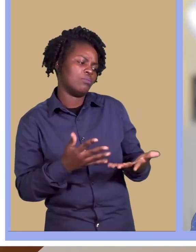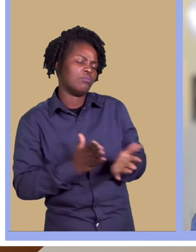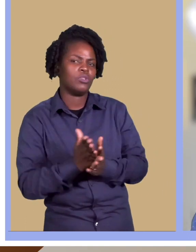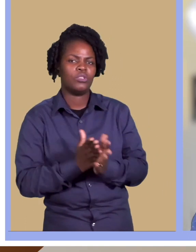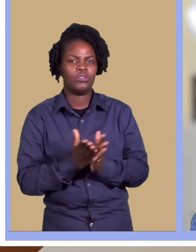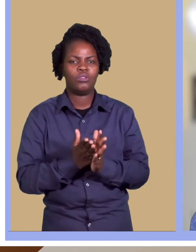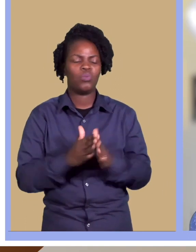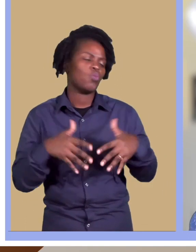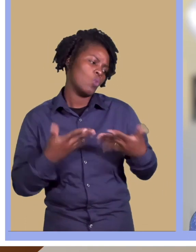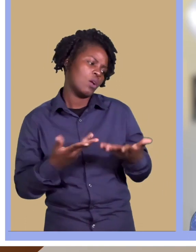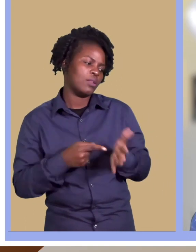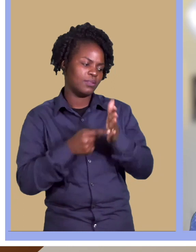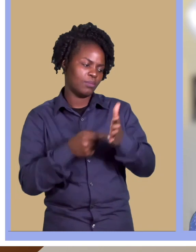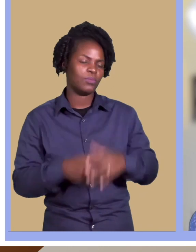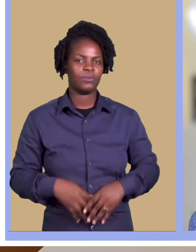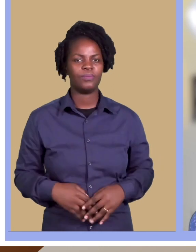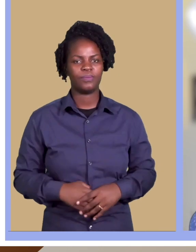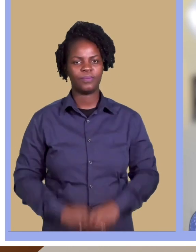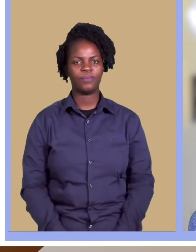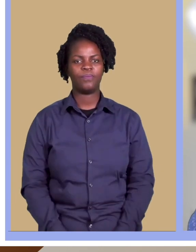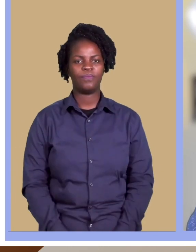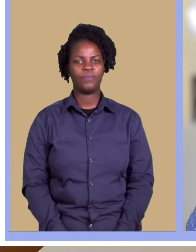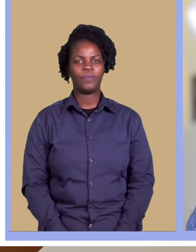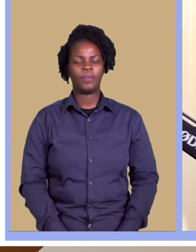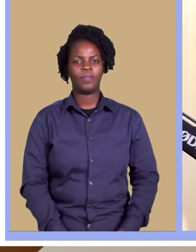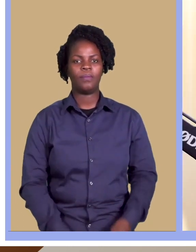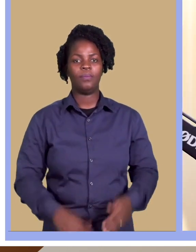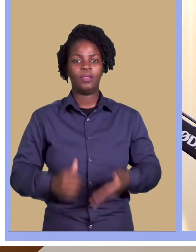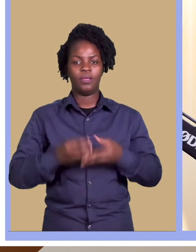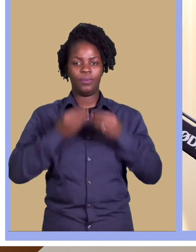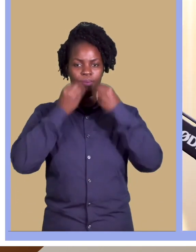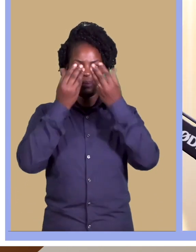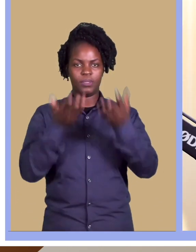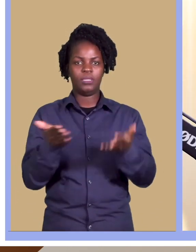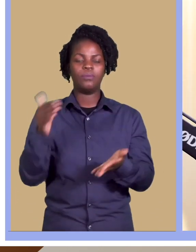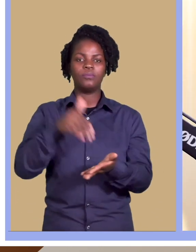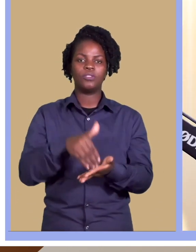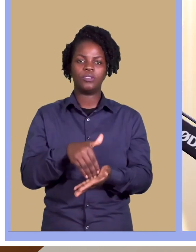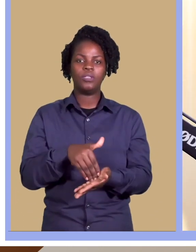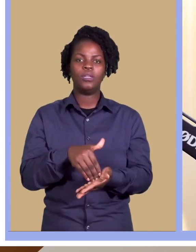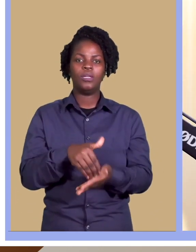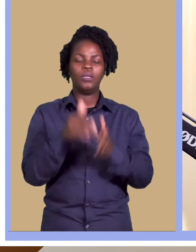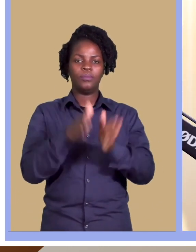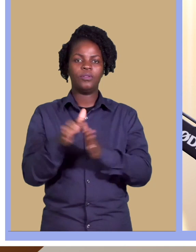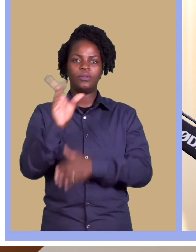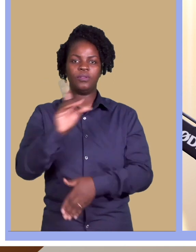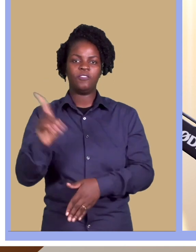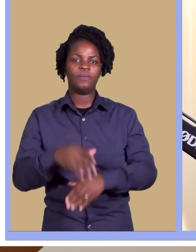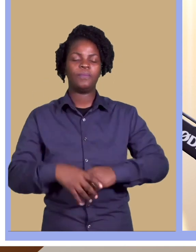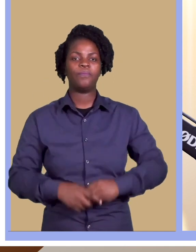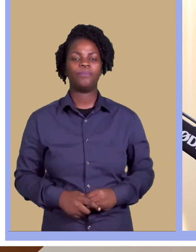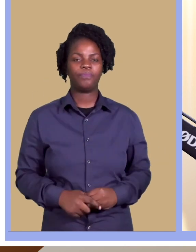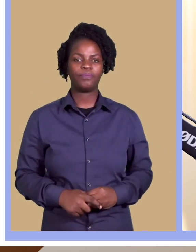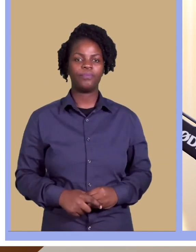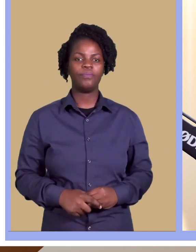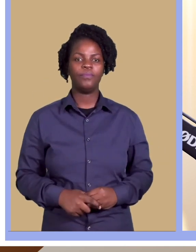essa informação chegue até aquelas pessoas com deficiência? Primeiro, o que já falamos, né? Garantir que a